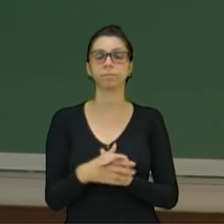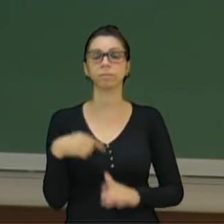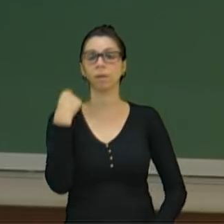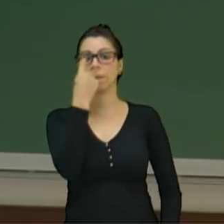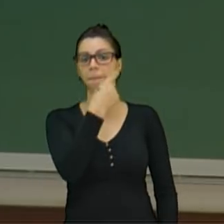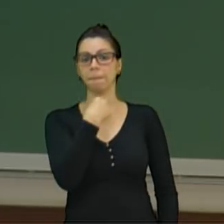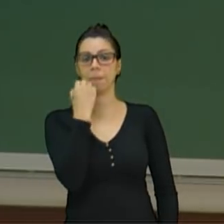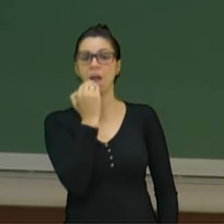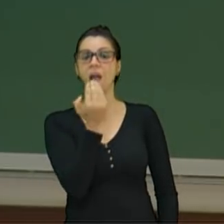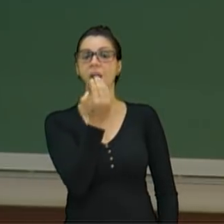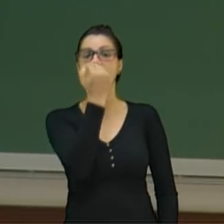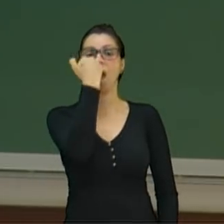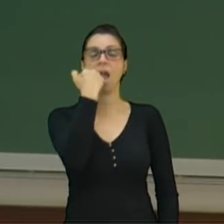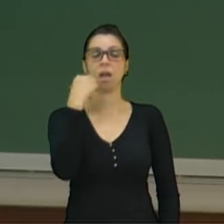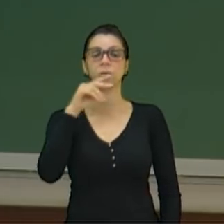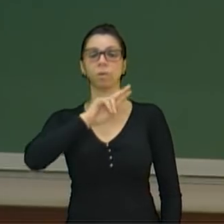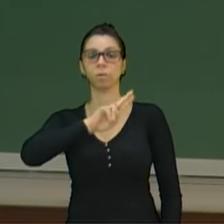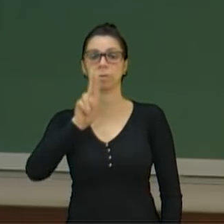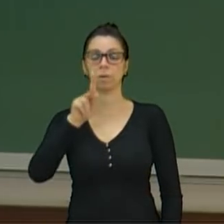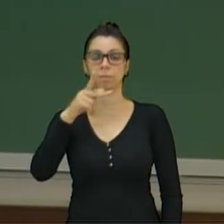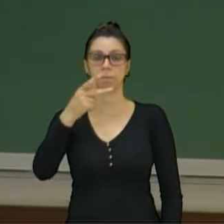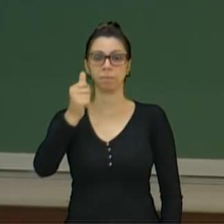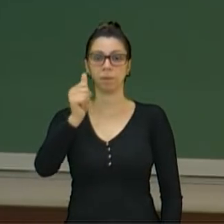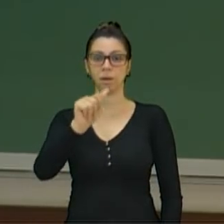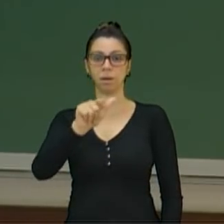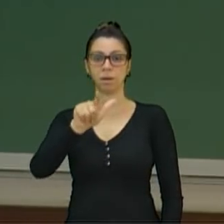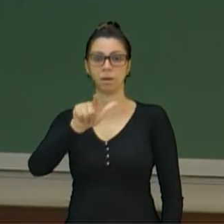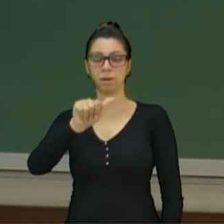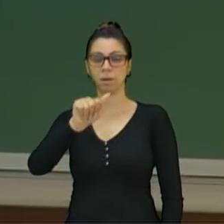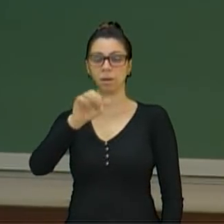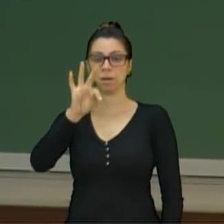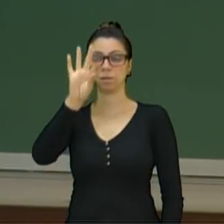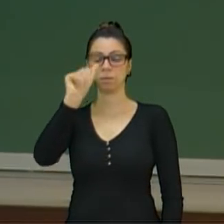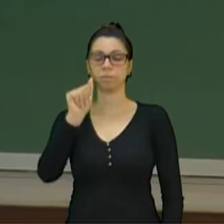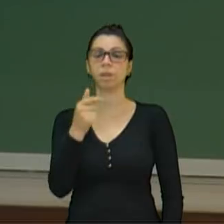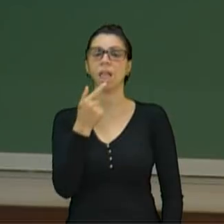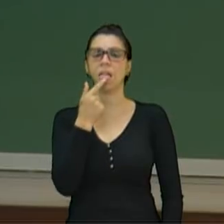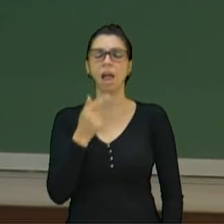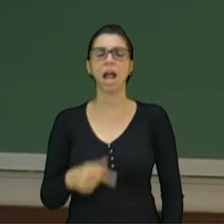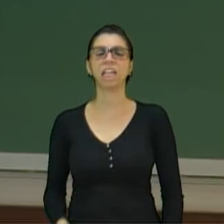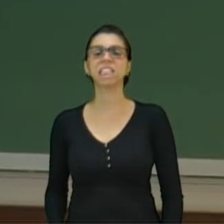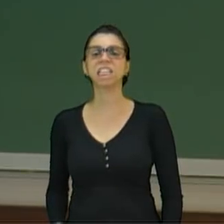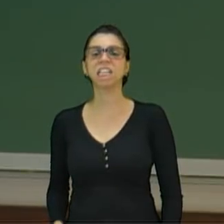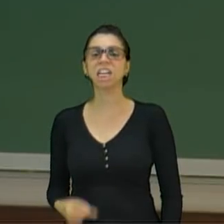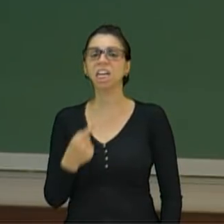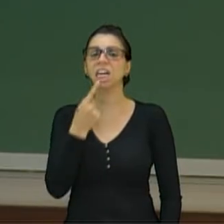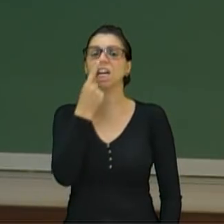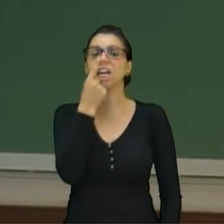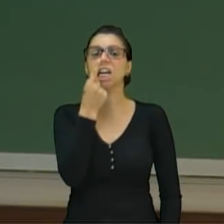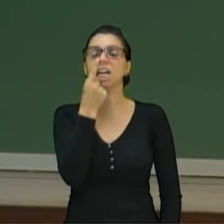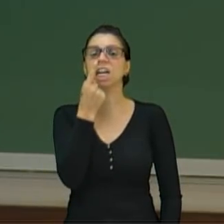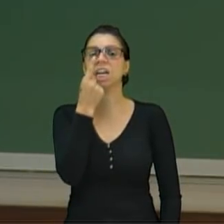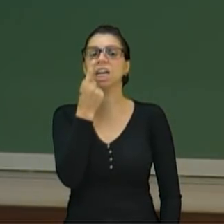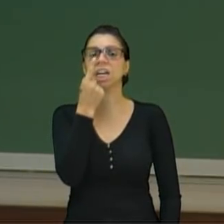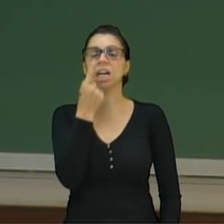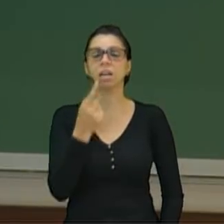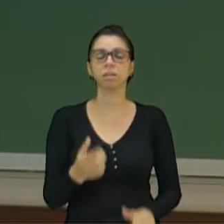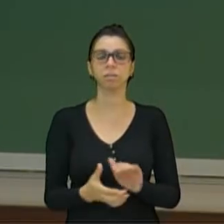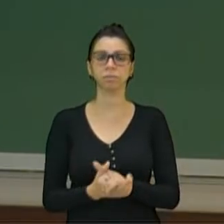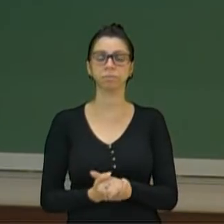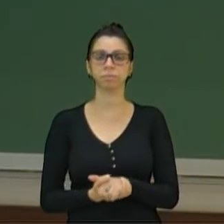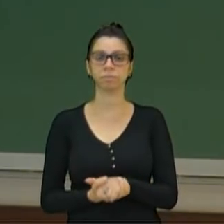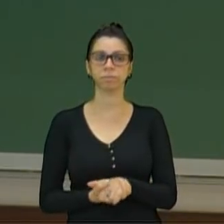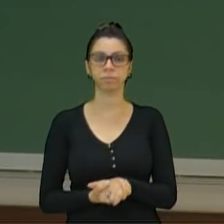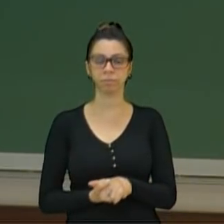de palato. Pega a sua língua e coloca no céu da boca. Aqui na frente, você percebe que o céu da boca é